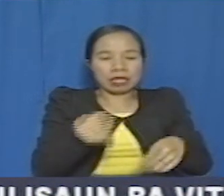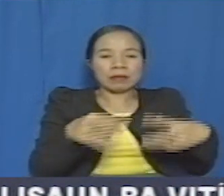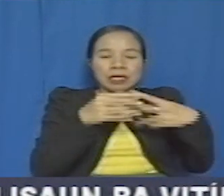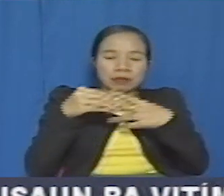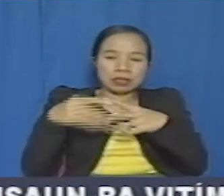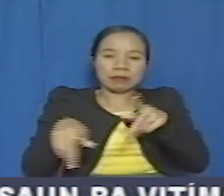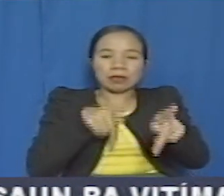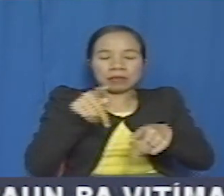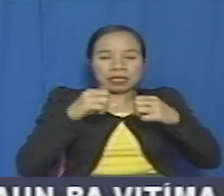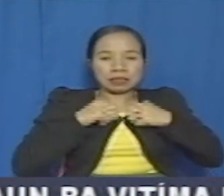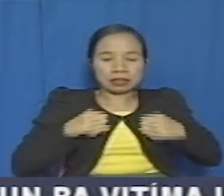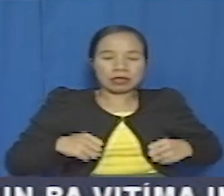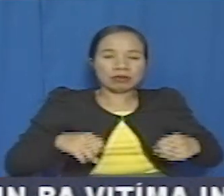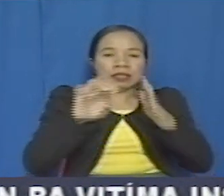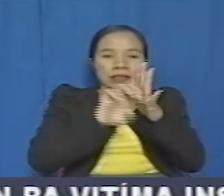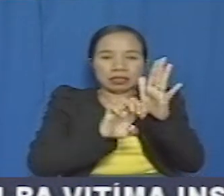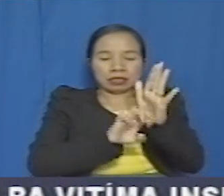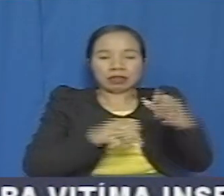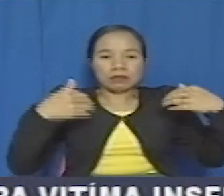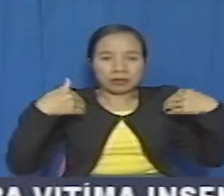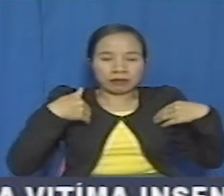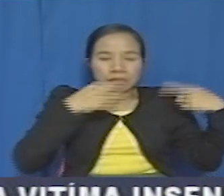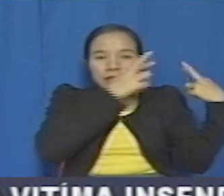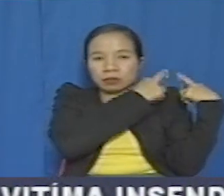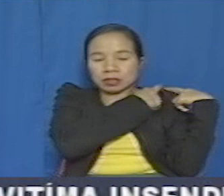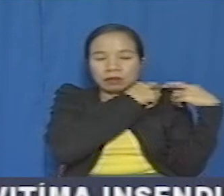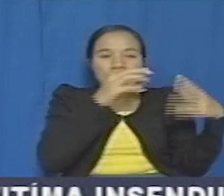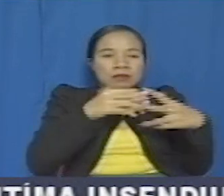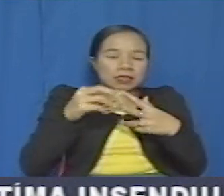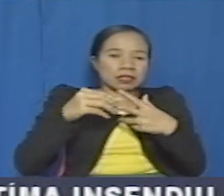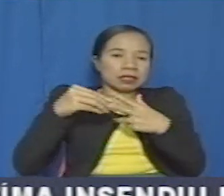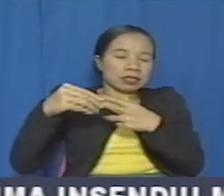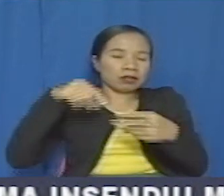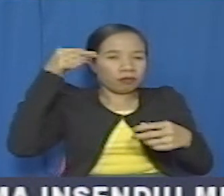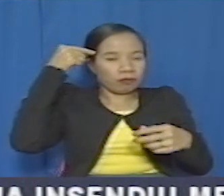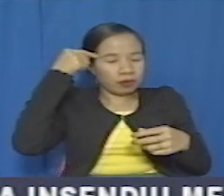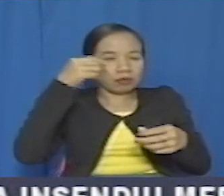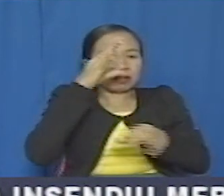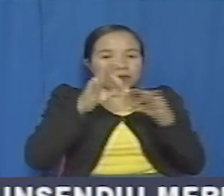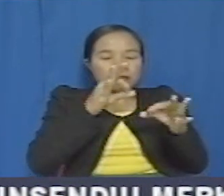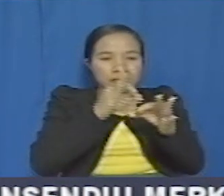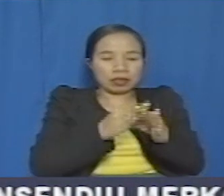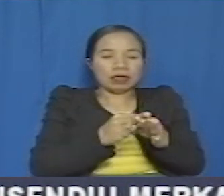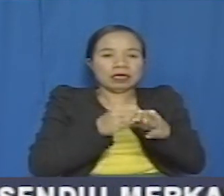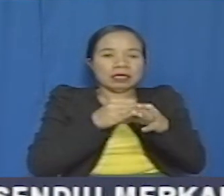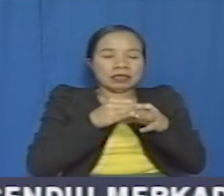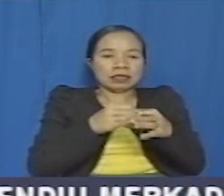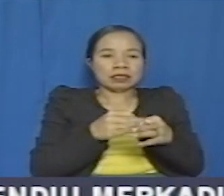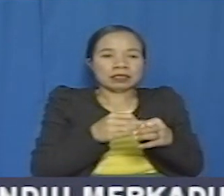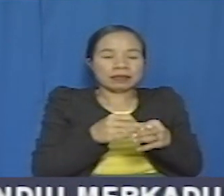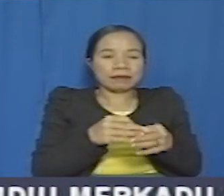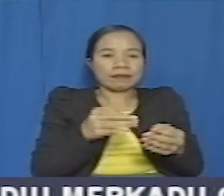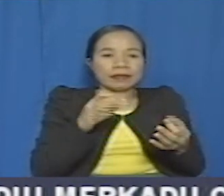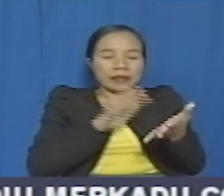emani saúde. Estado mas iha responsabilidade liliu governo atu garanti kata condição no